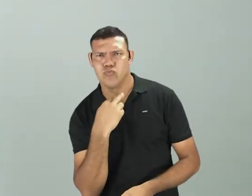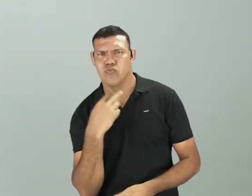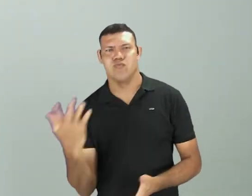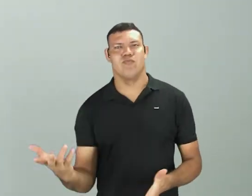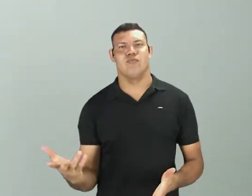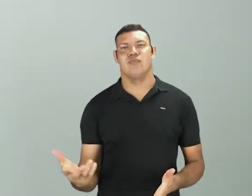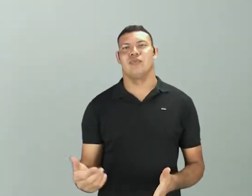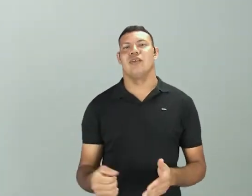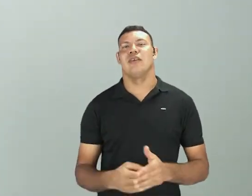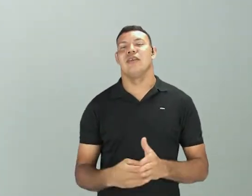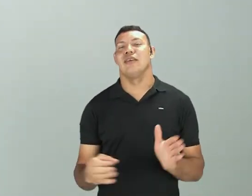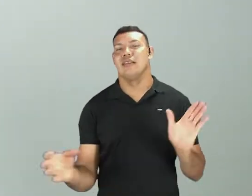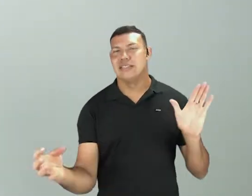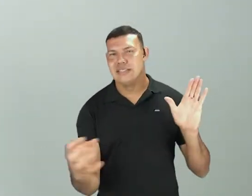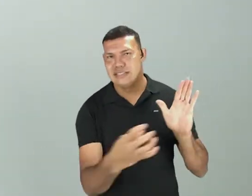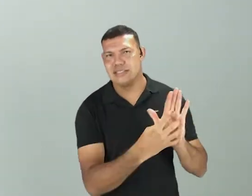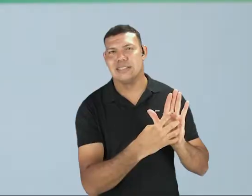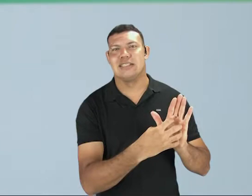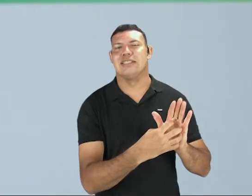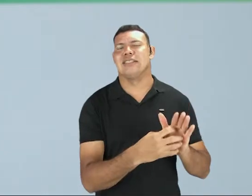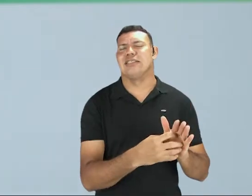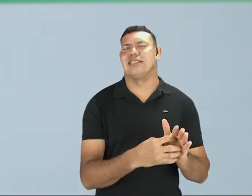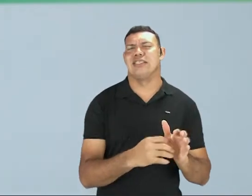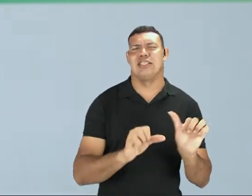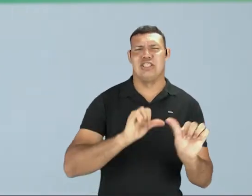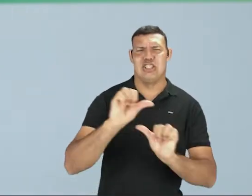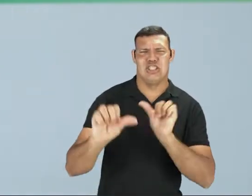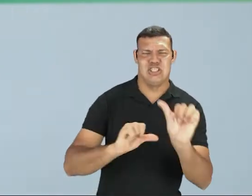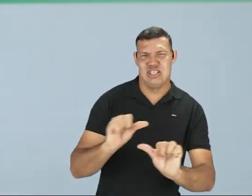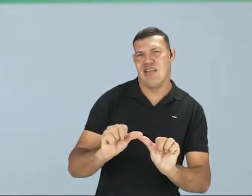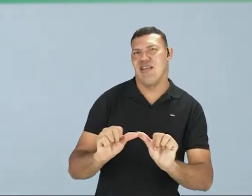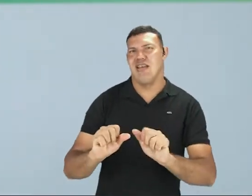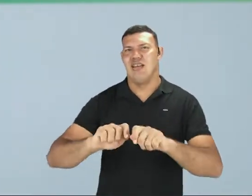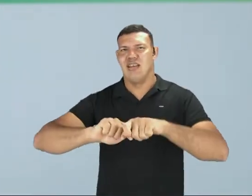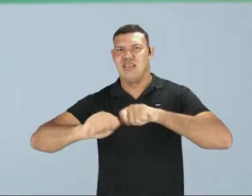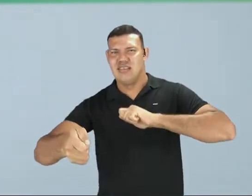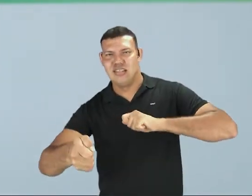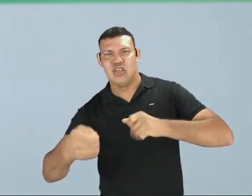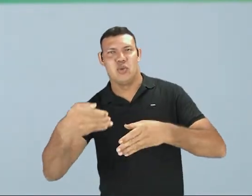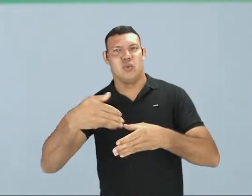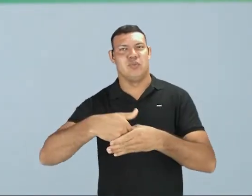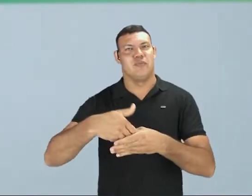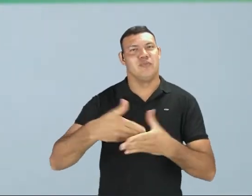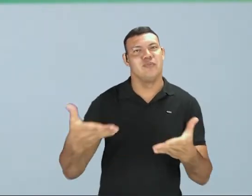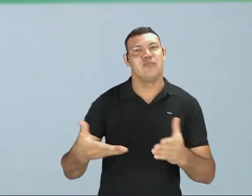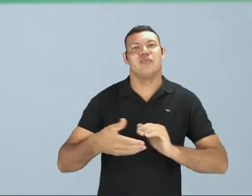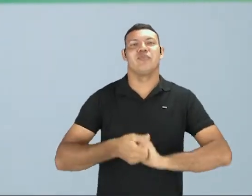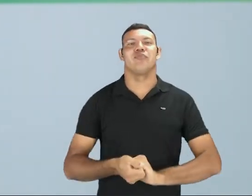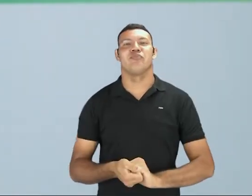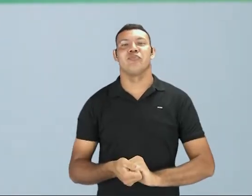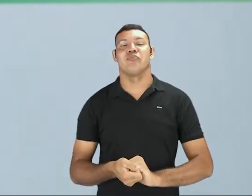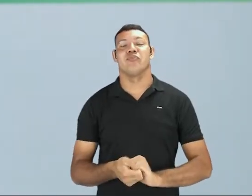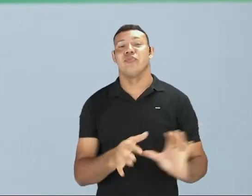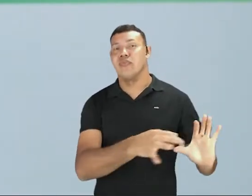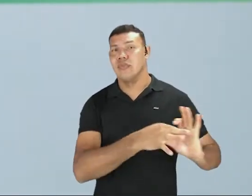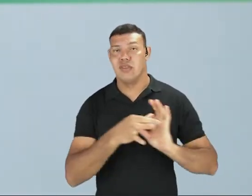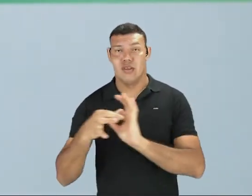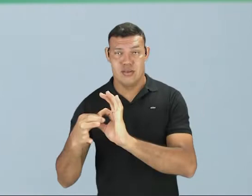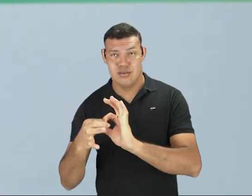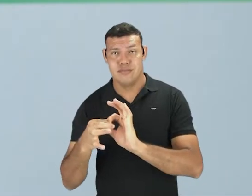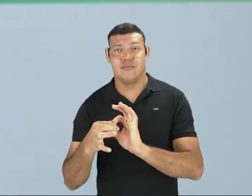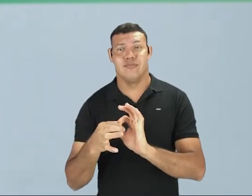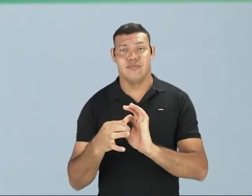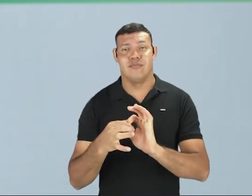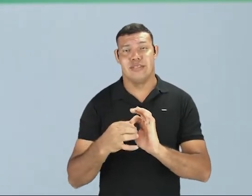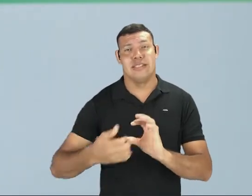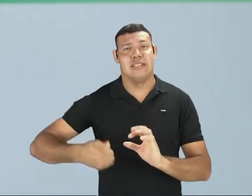cargo que ele ganhou. Então as pessoas faziam manipulações, rasgavam votos e tudo mais. Dentro desse contexto da